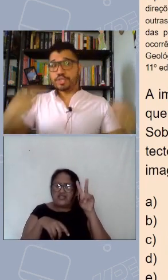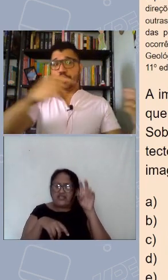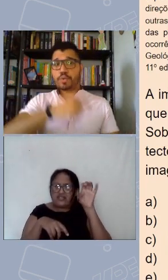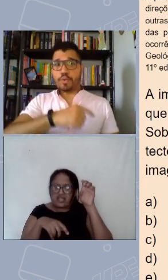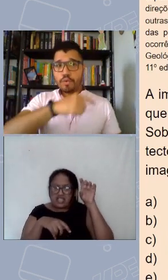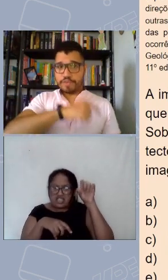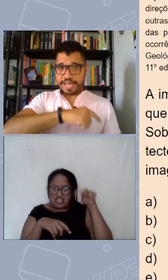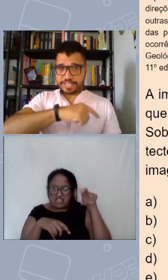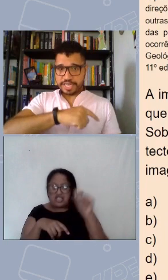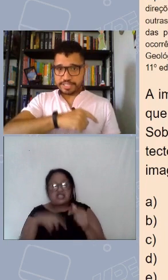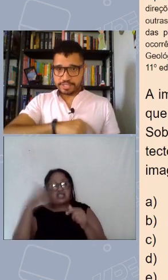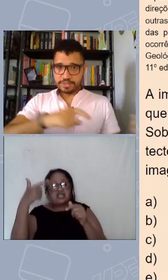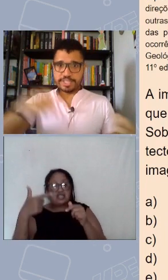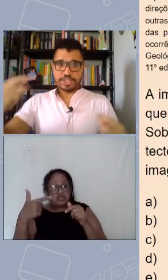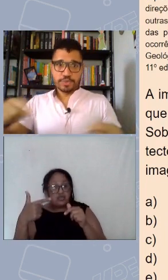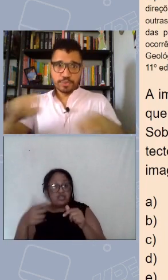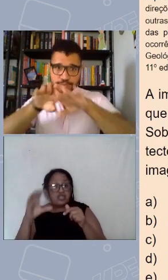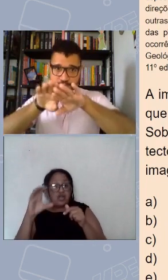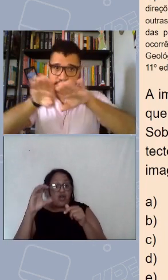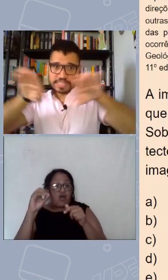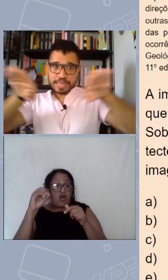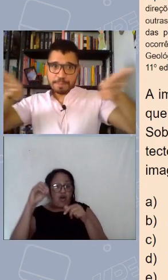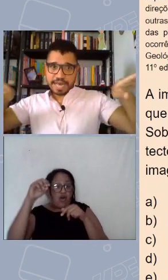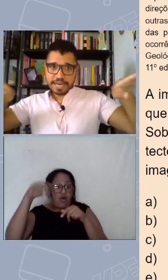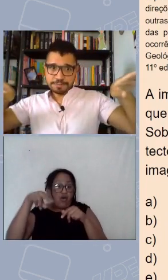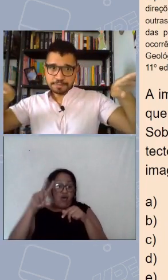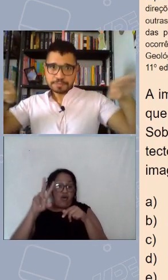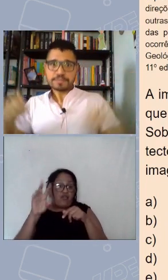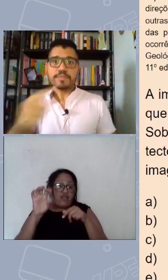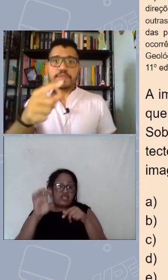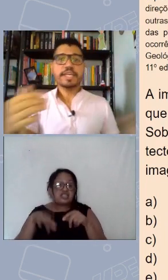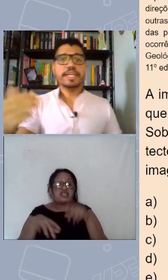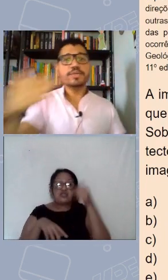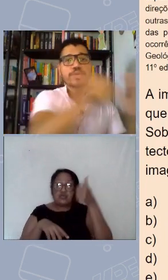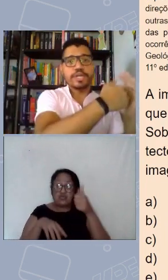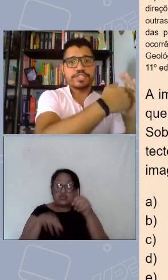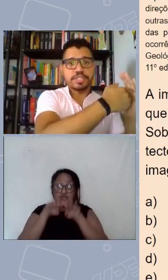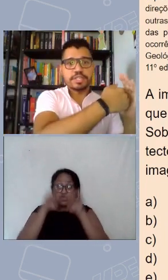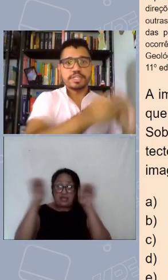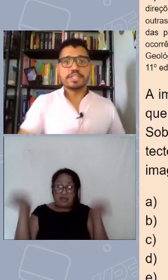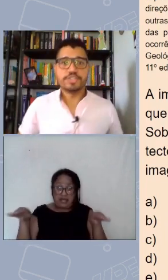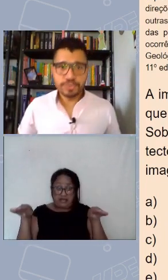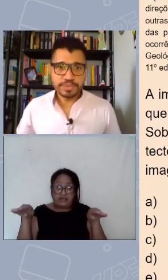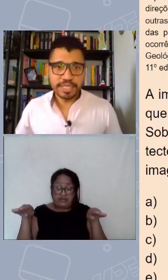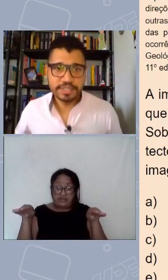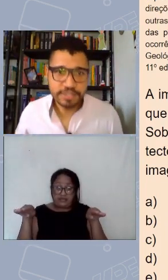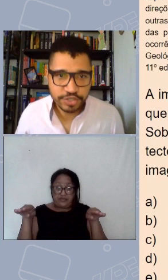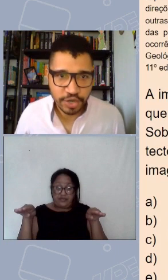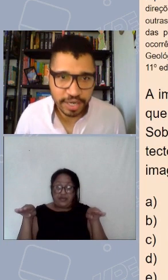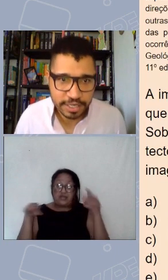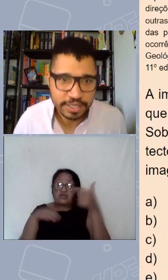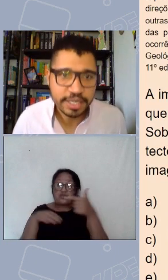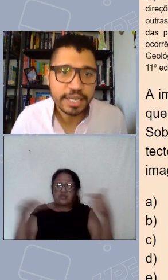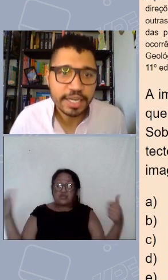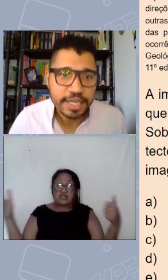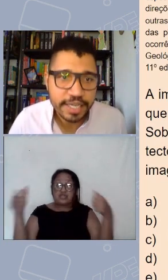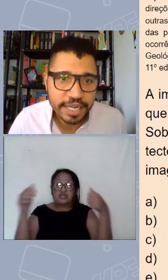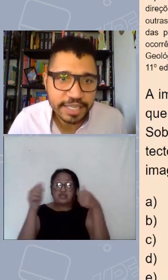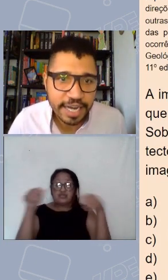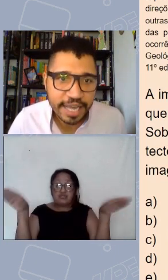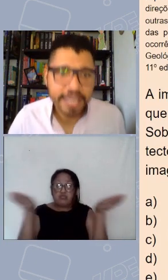dois convergente ou seja no um separa e no dois junta se choca